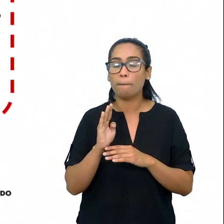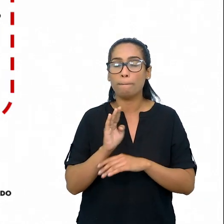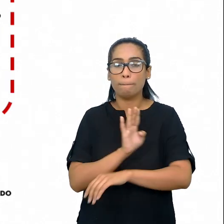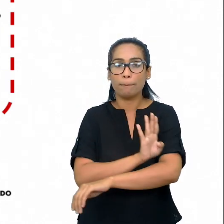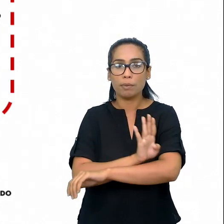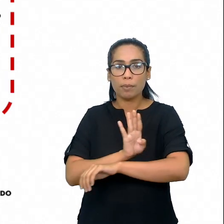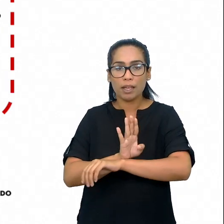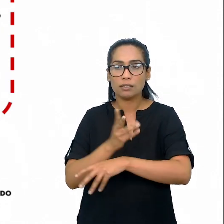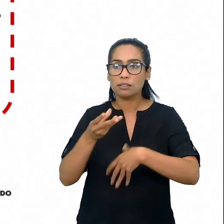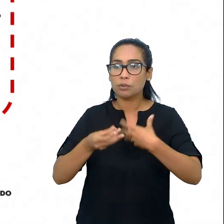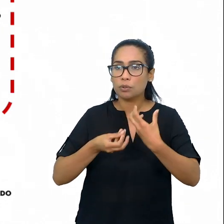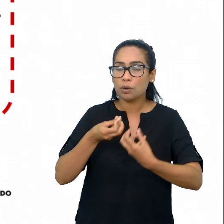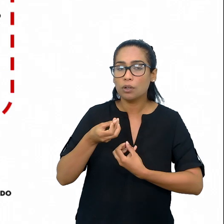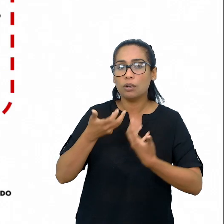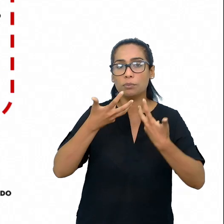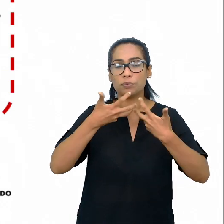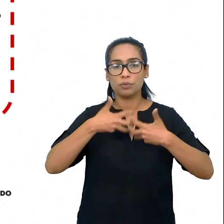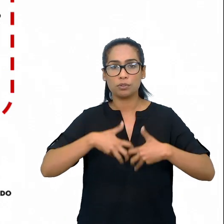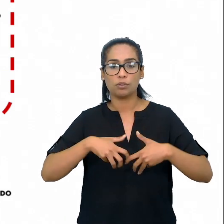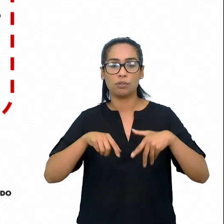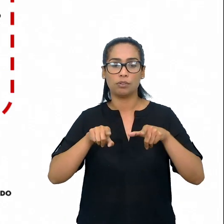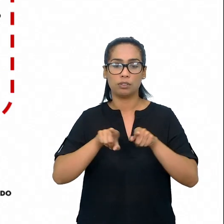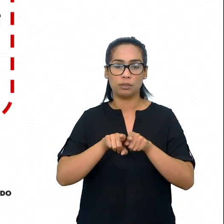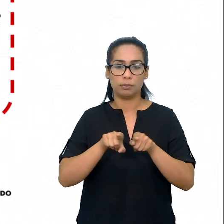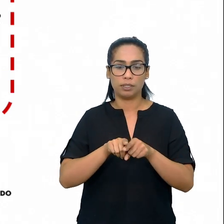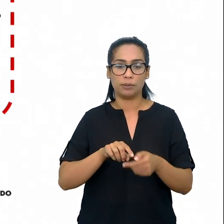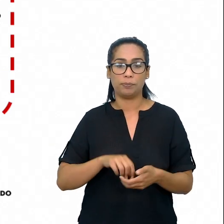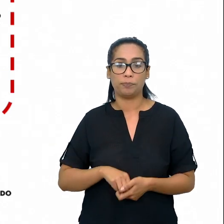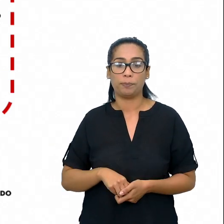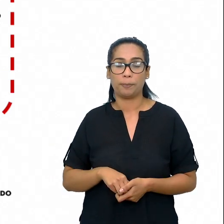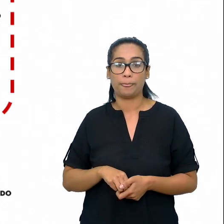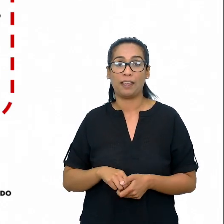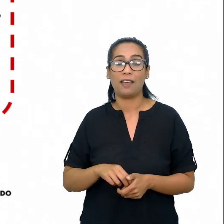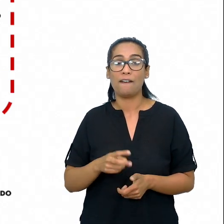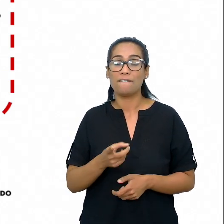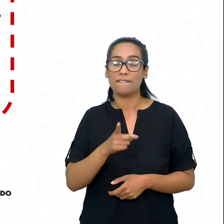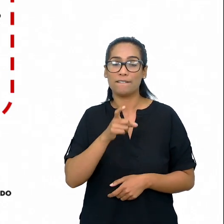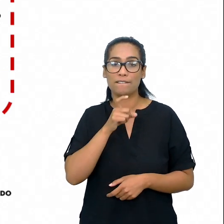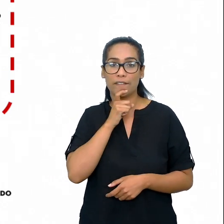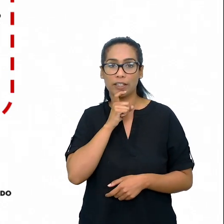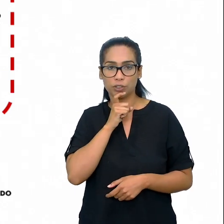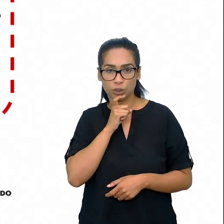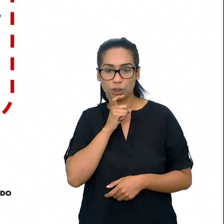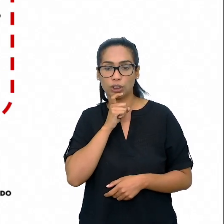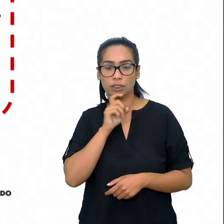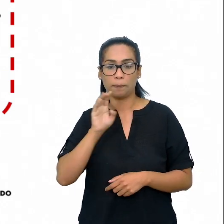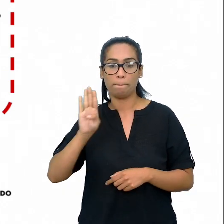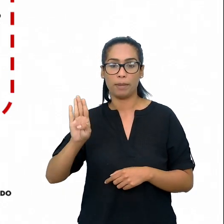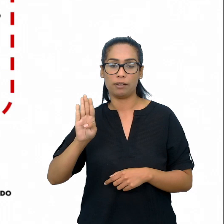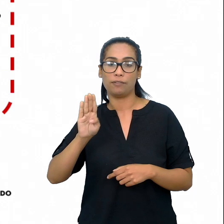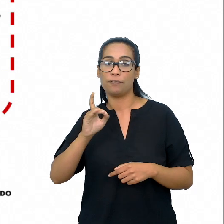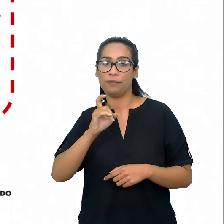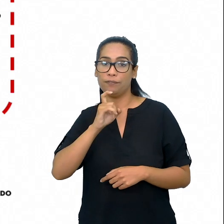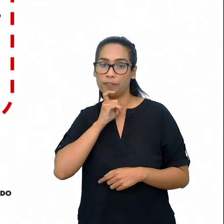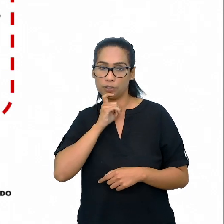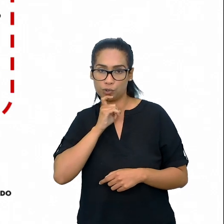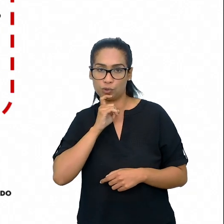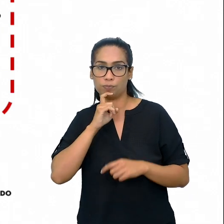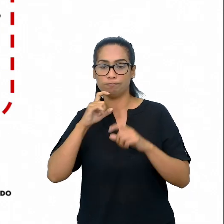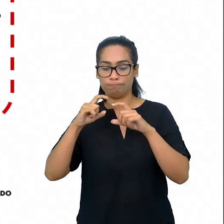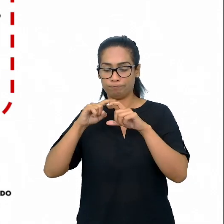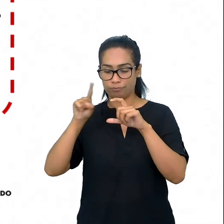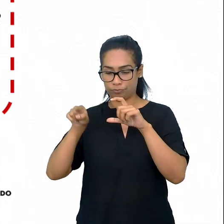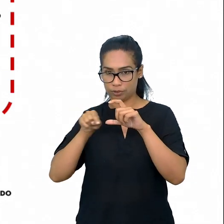nossas formações. Então, a gente está sempre nesse pontinho verde aí para vocês, tá? A gente está na formação interdisciplinar de ciência